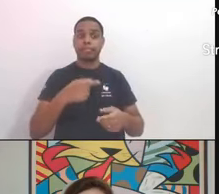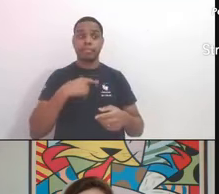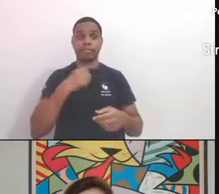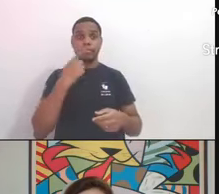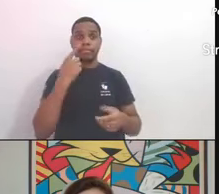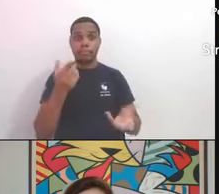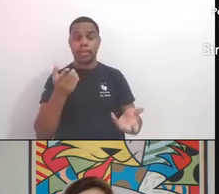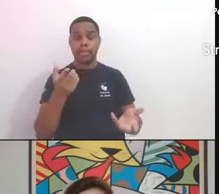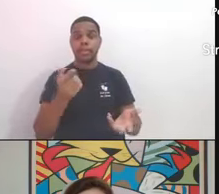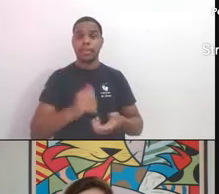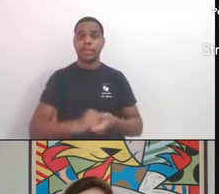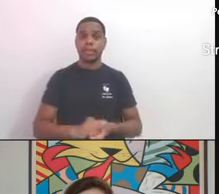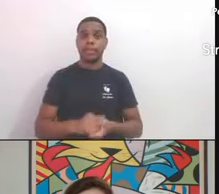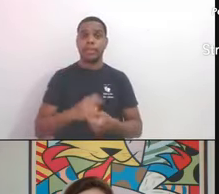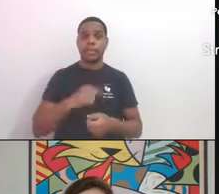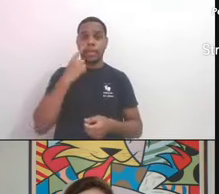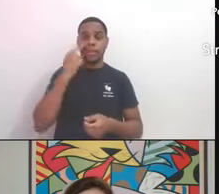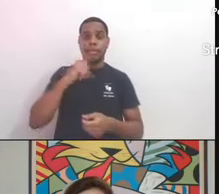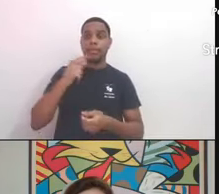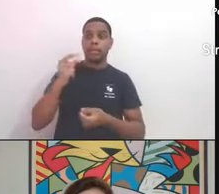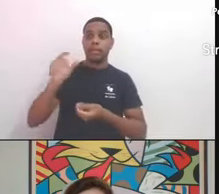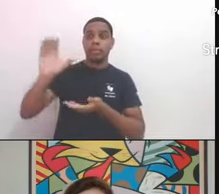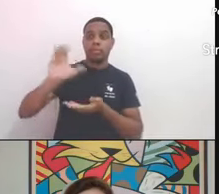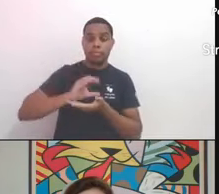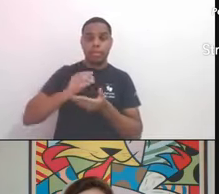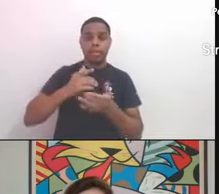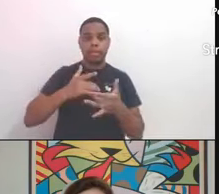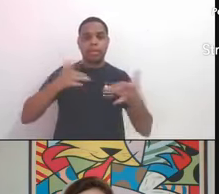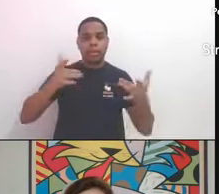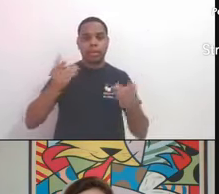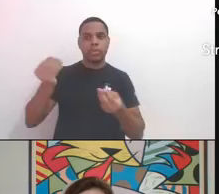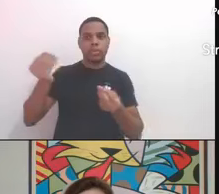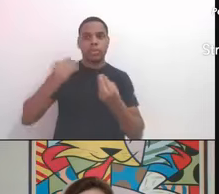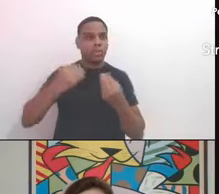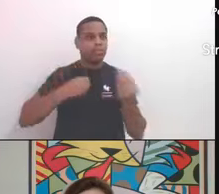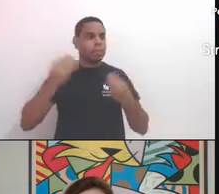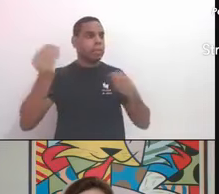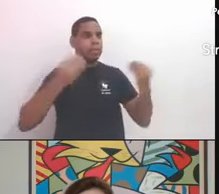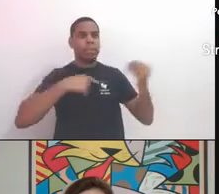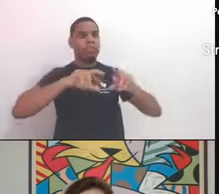alimentos ainda, com mais doações provenientes